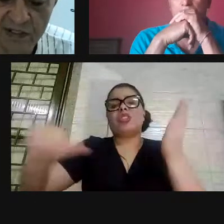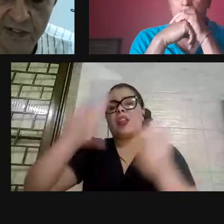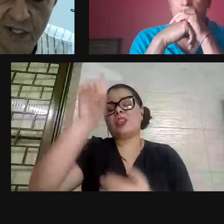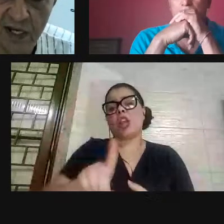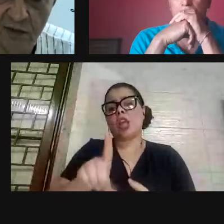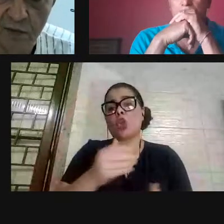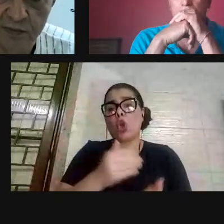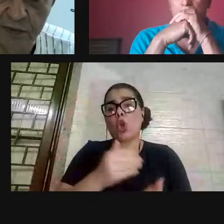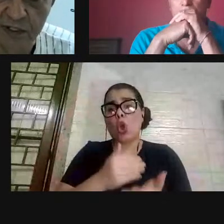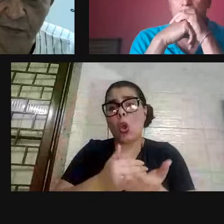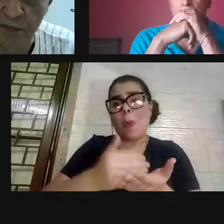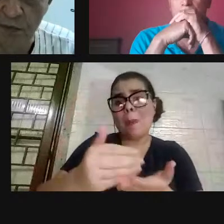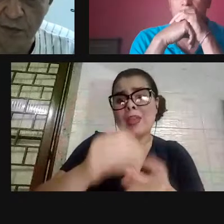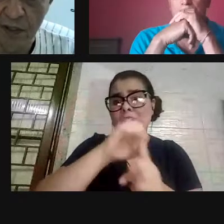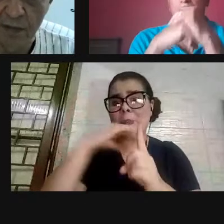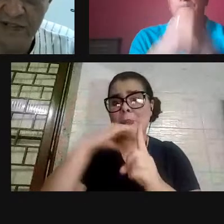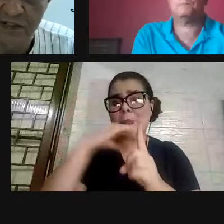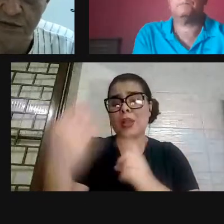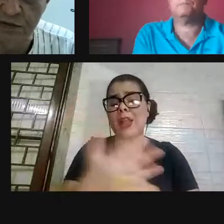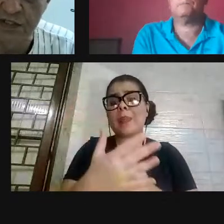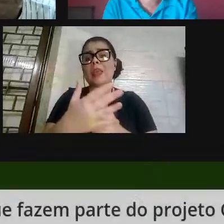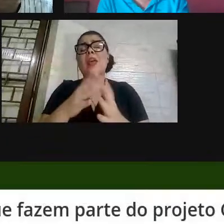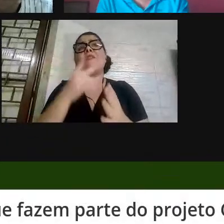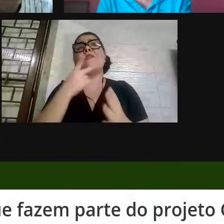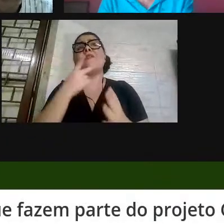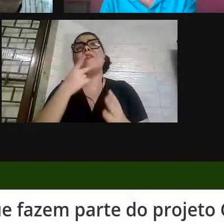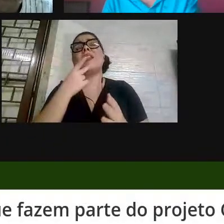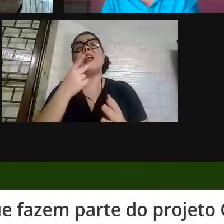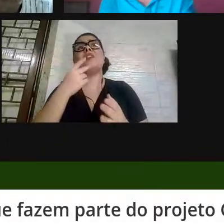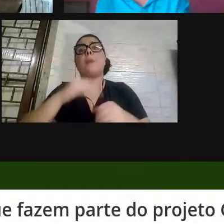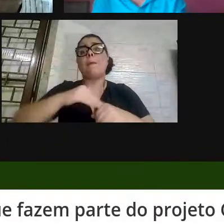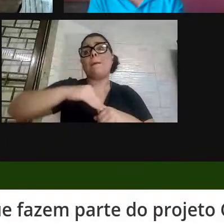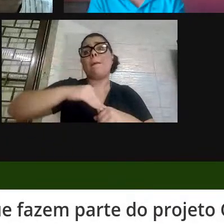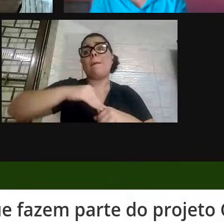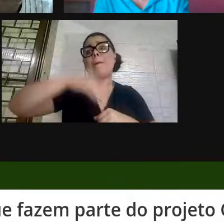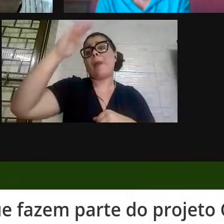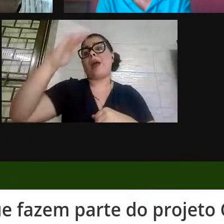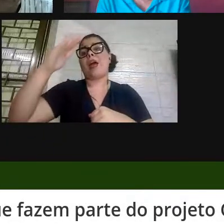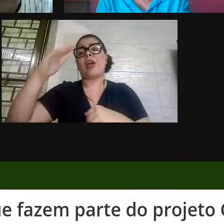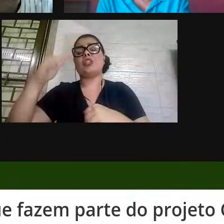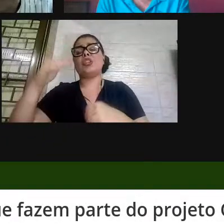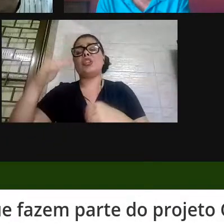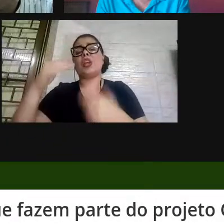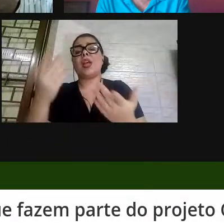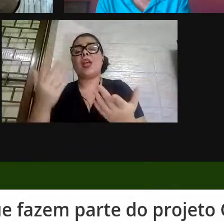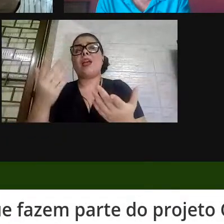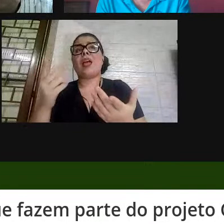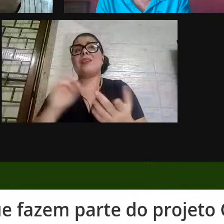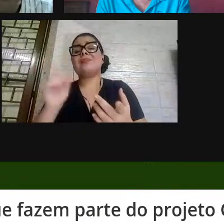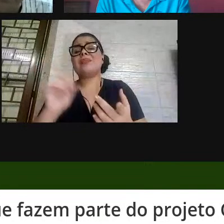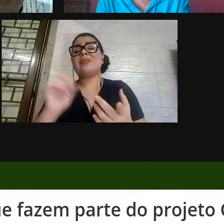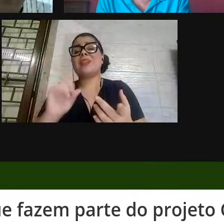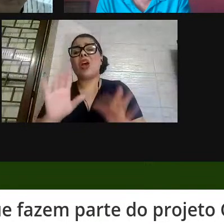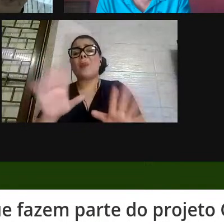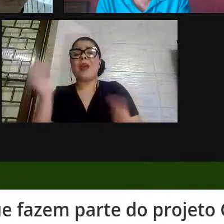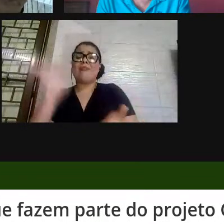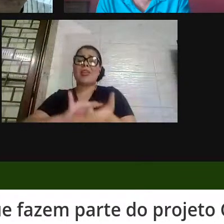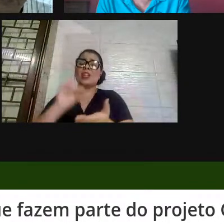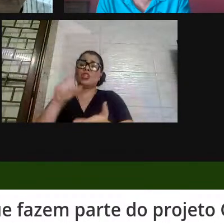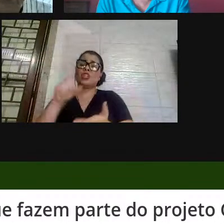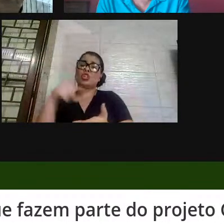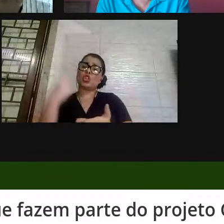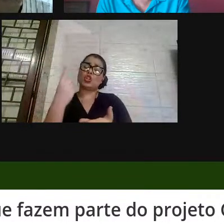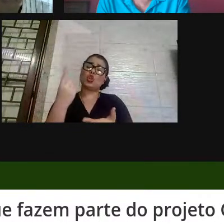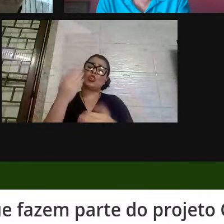se falava de mais Estado, mais política pública, mais ação social, isso era discurso, porque, na verdade, o que nós tivemos na prática é um